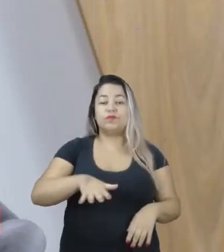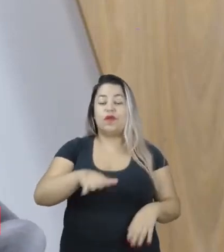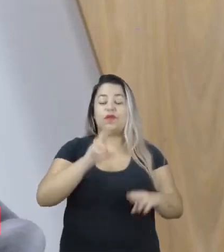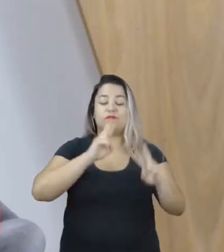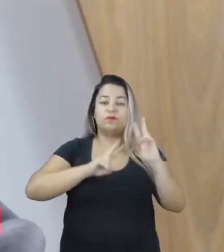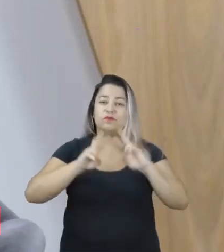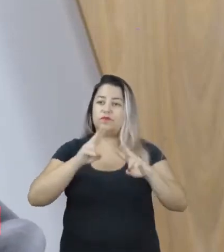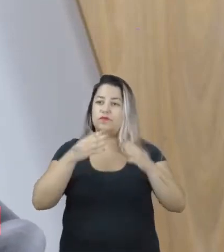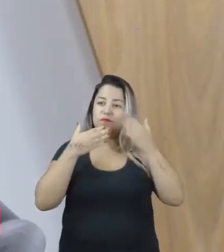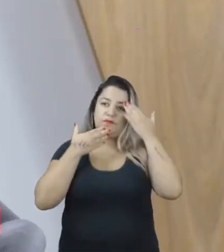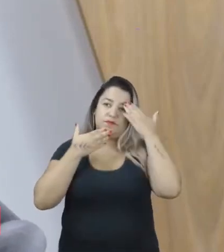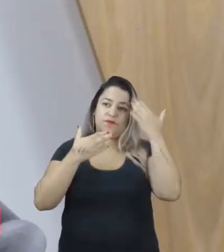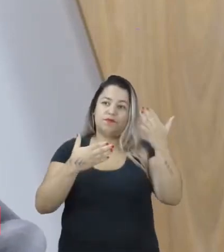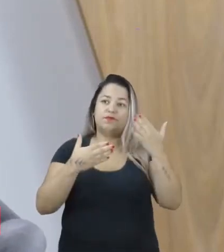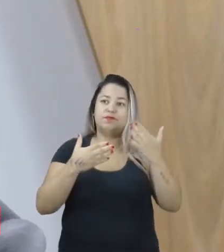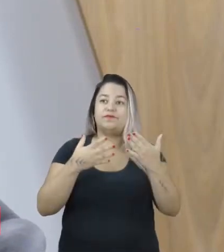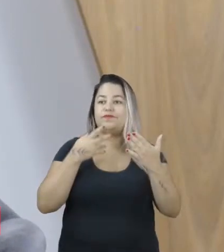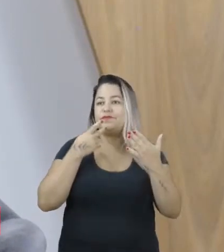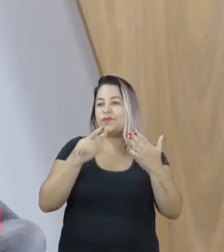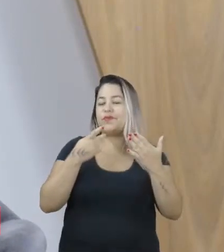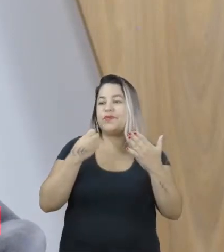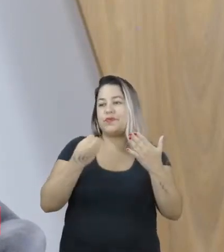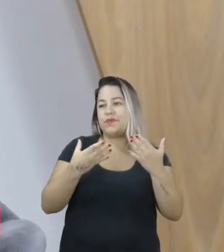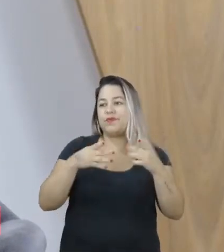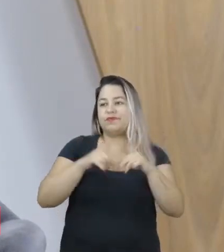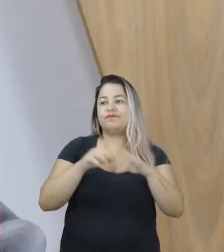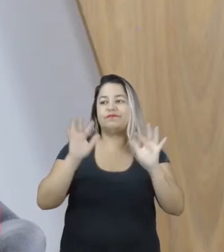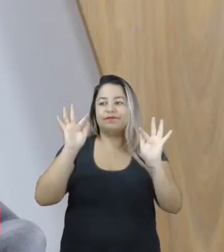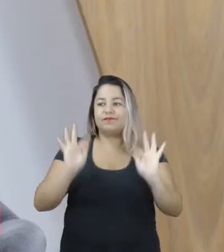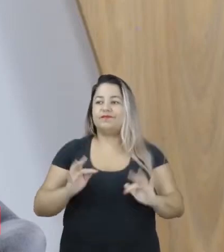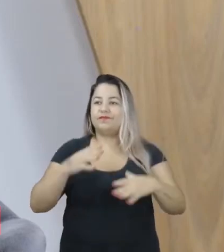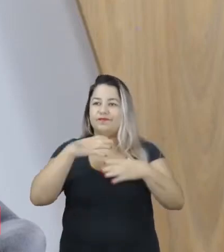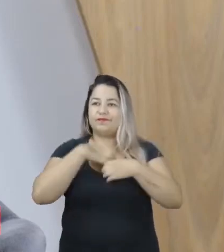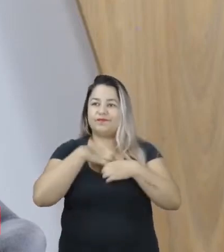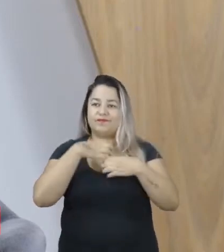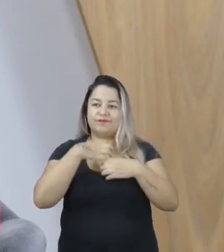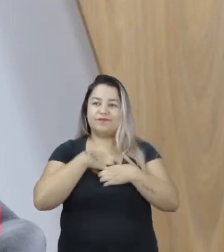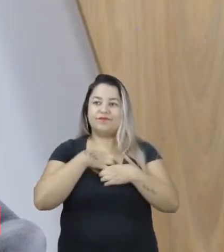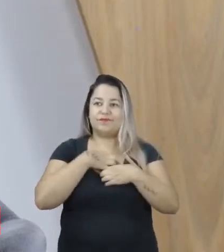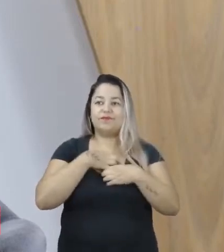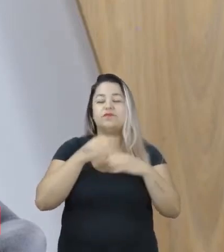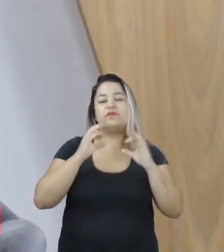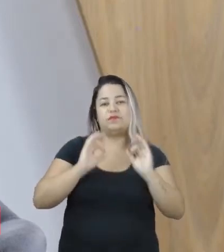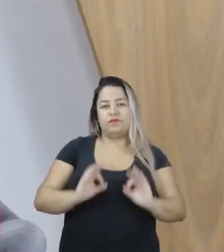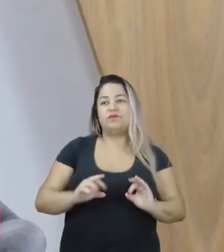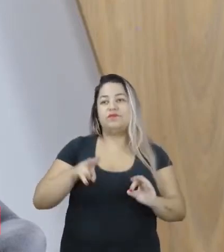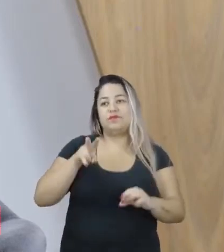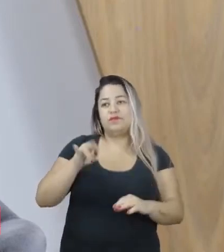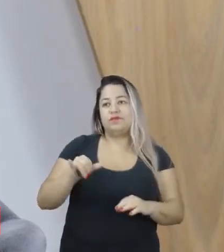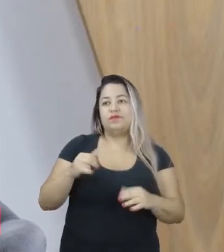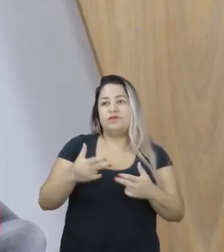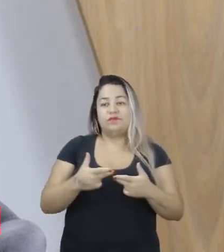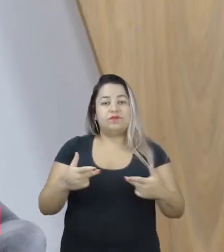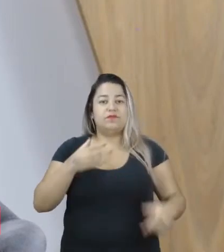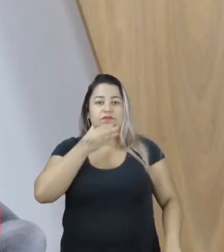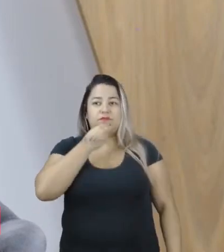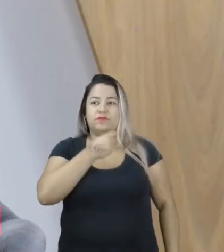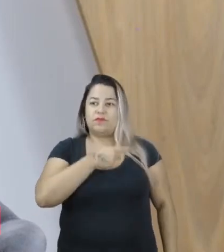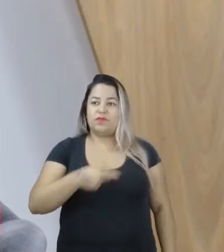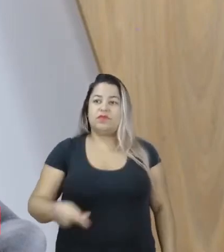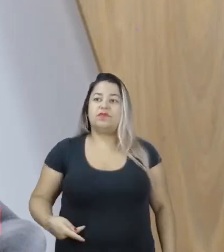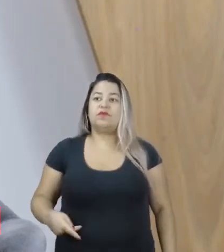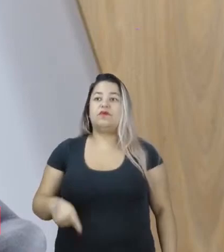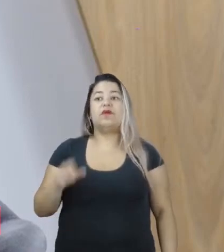assistindo. Obrigada aí pelos elogios também. Fico feliz com os elogios. E com certeza a gente vai trazer aqui mais coisas que o presidente está